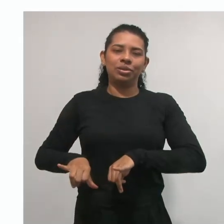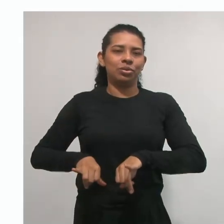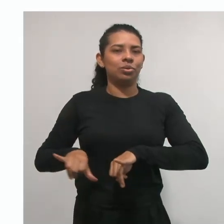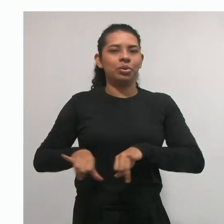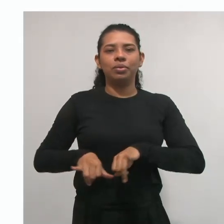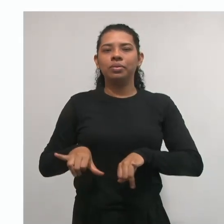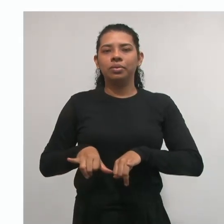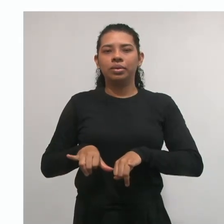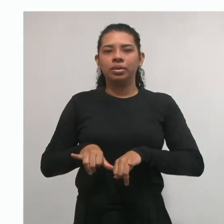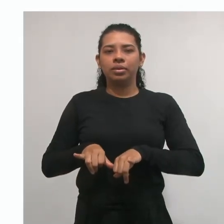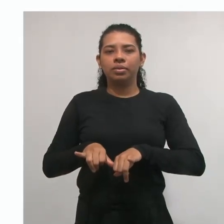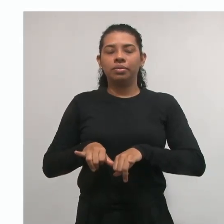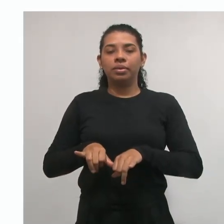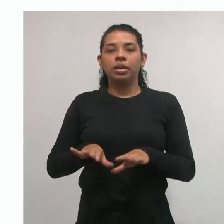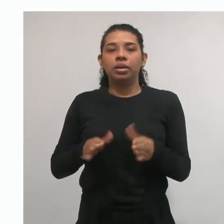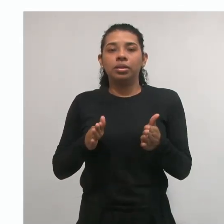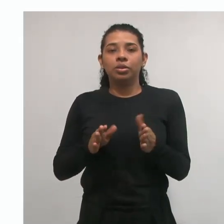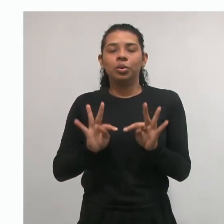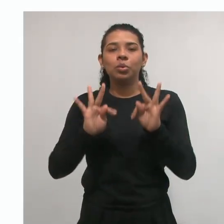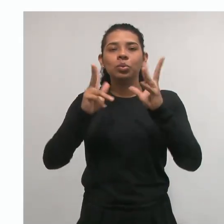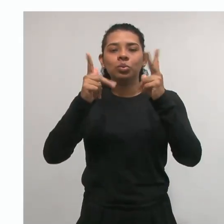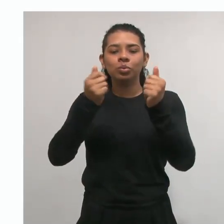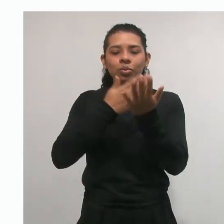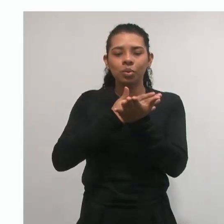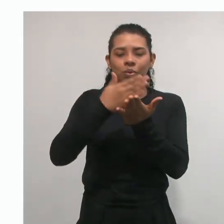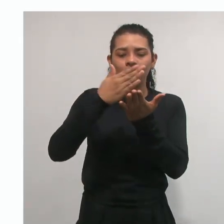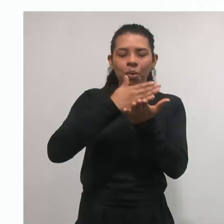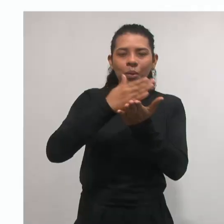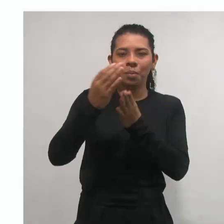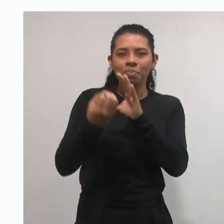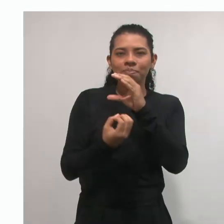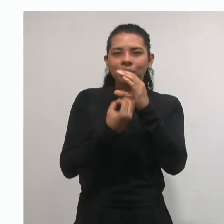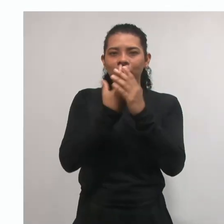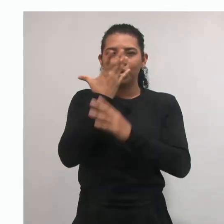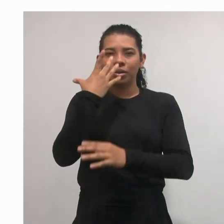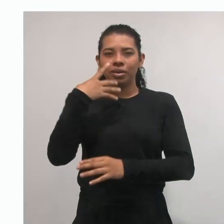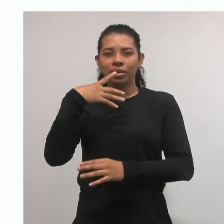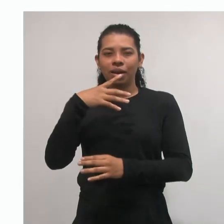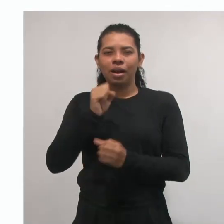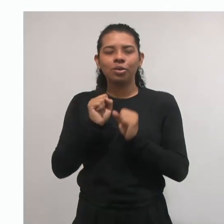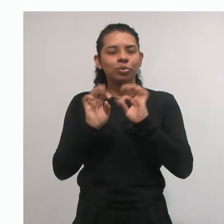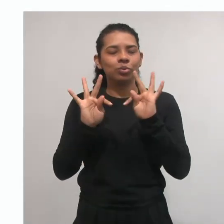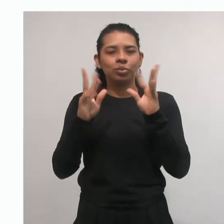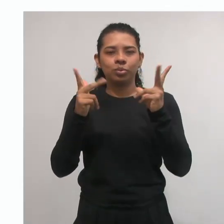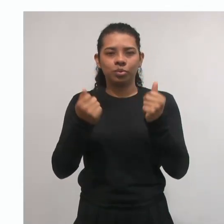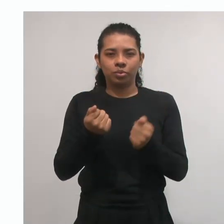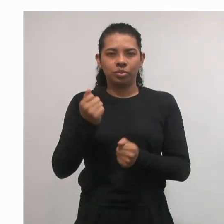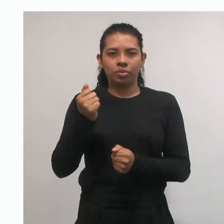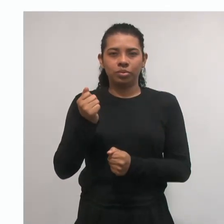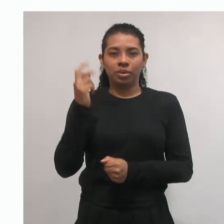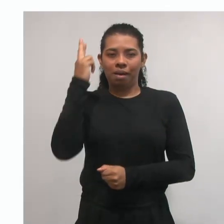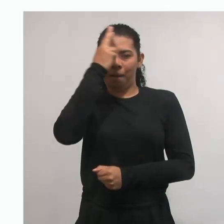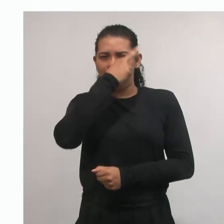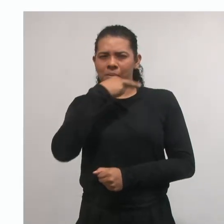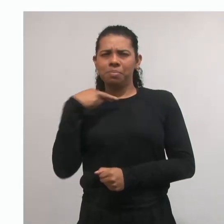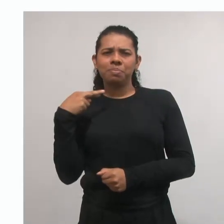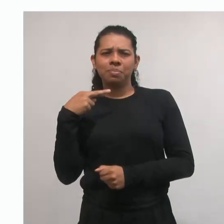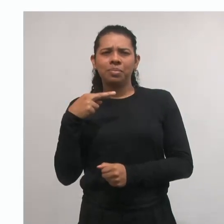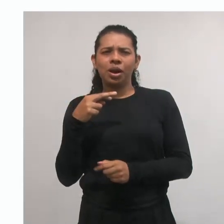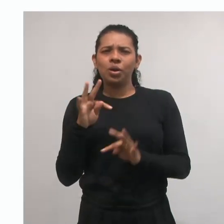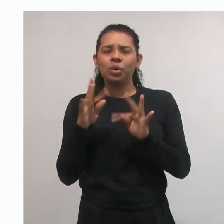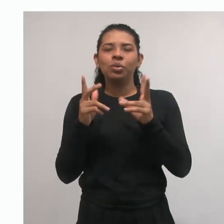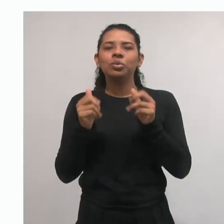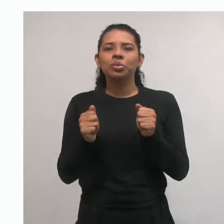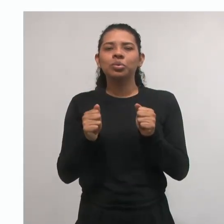né? Então, o feminismo decolonial, ele surge da constatação de que os conceitos de